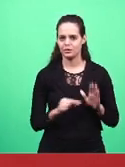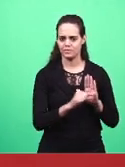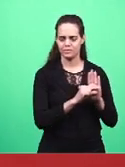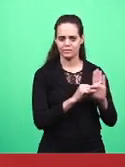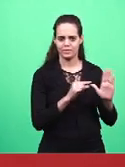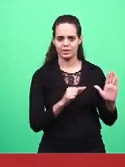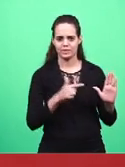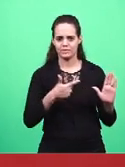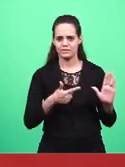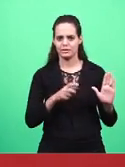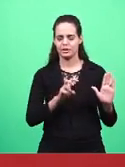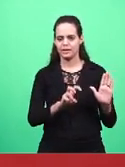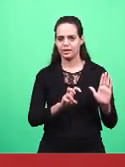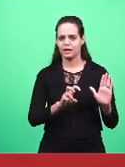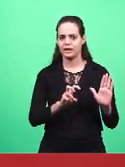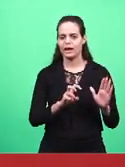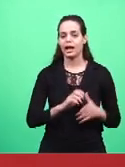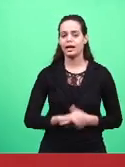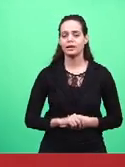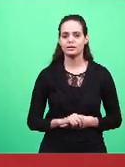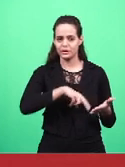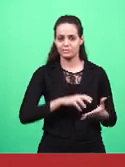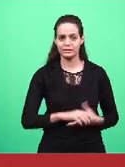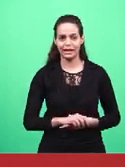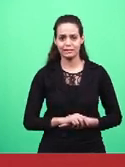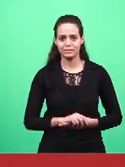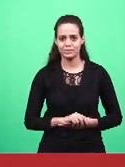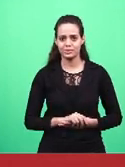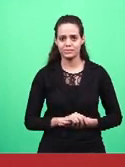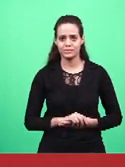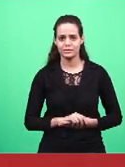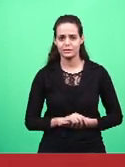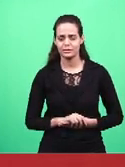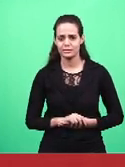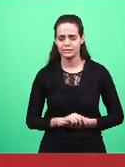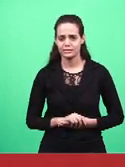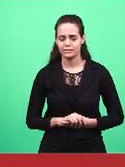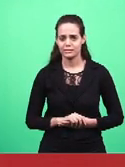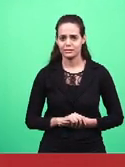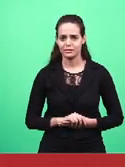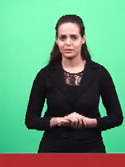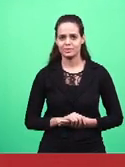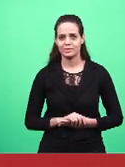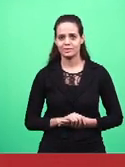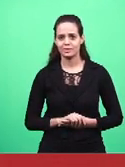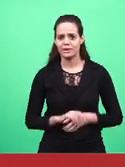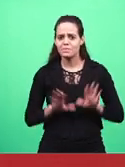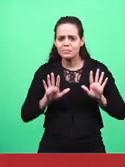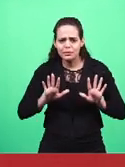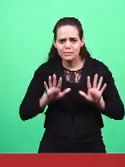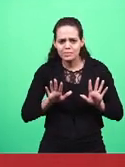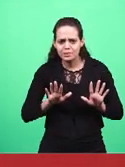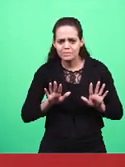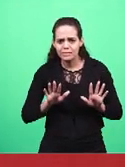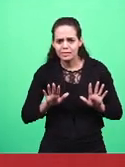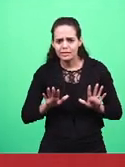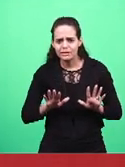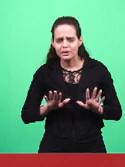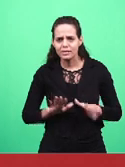não é? Esse escudo antiaéreo e tal. Mas não vamos, então, ver o seguinte. Veja aqui,